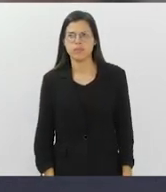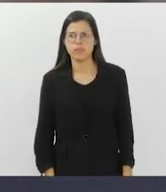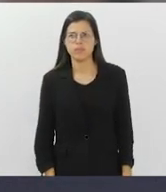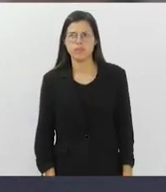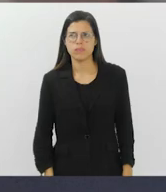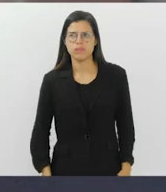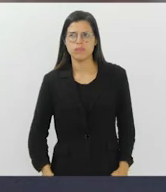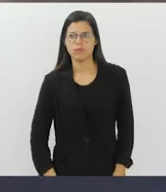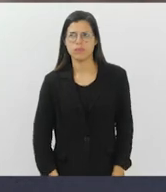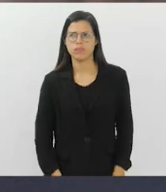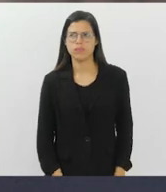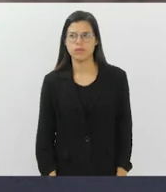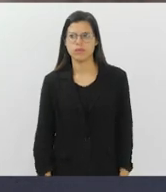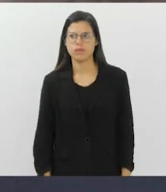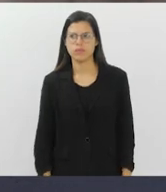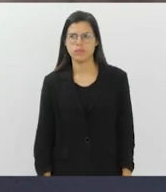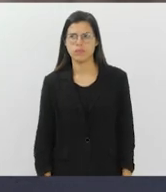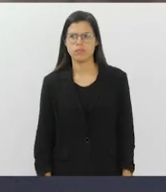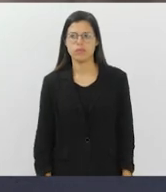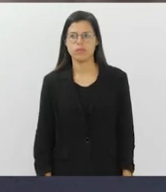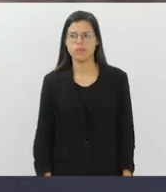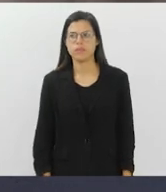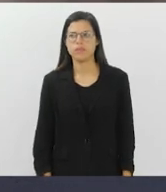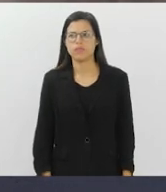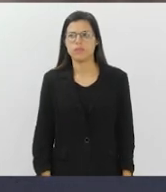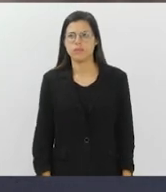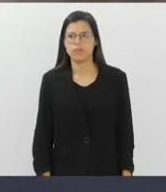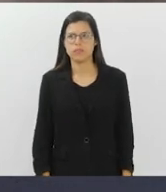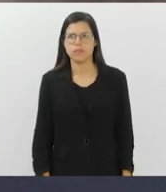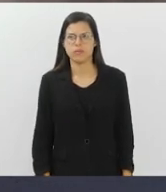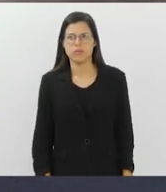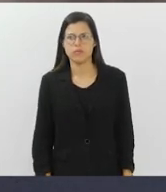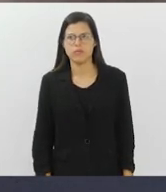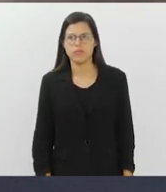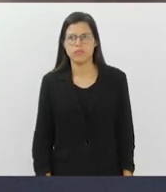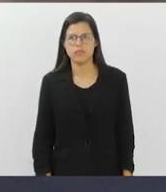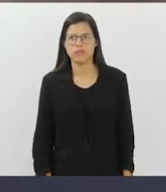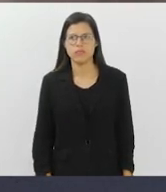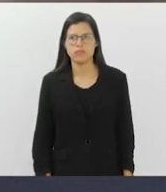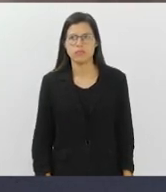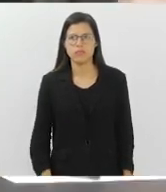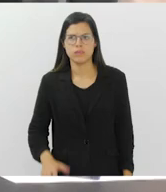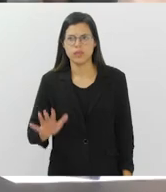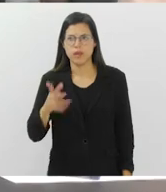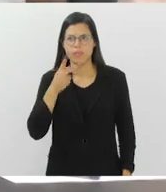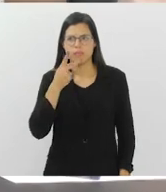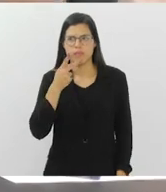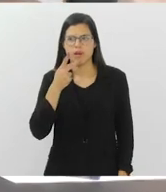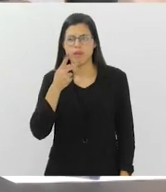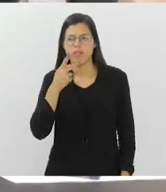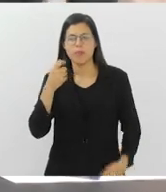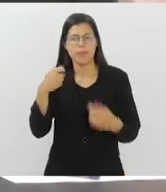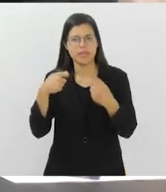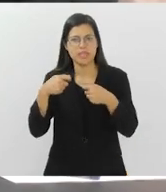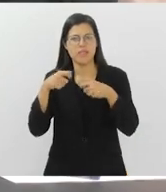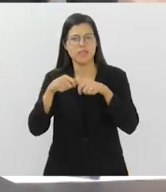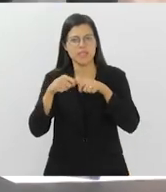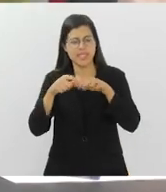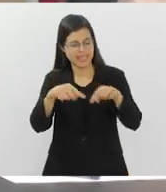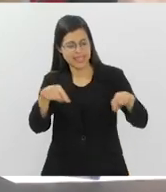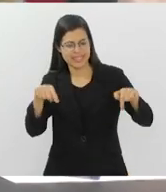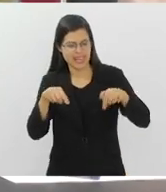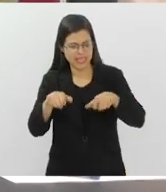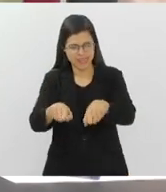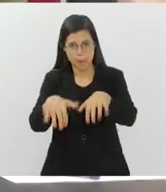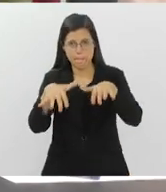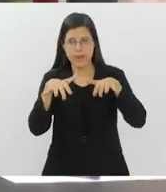Está ficando pequena essa sala aqui. Fazendo plenário. Já me falaram que precisava fazer no plenário. Eu ia fazer, normalmente, essa reunião de CPI é